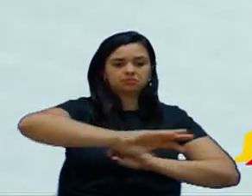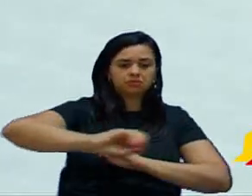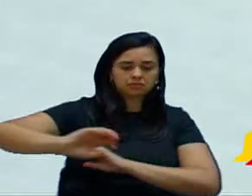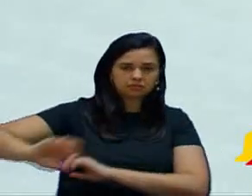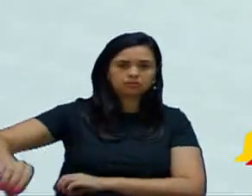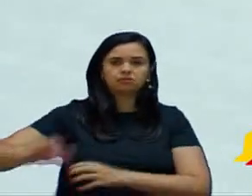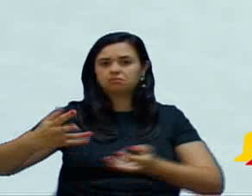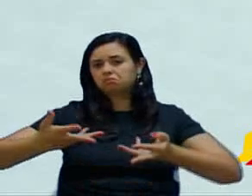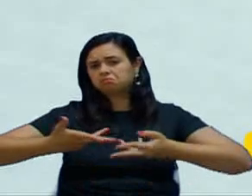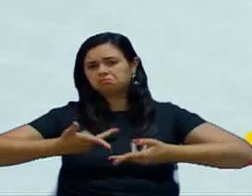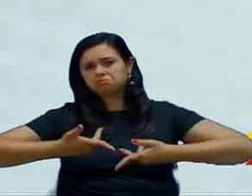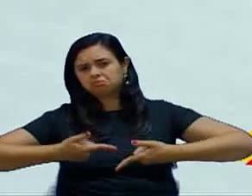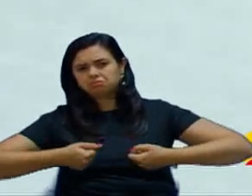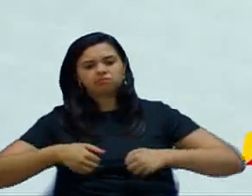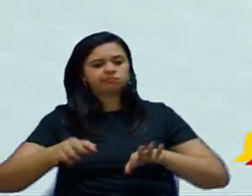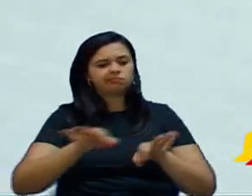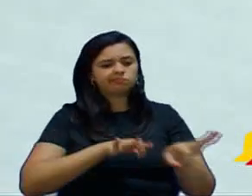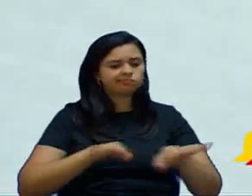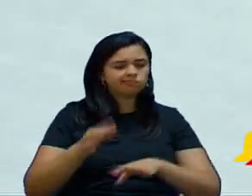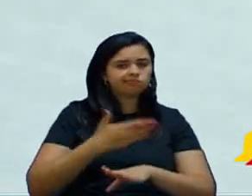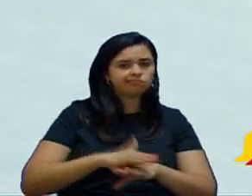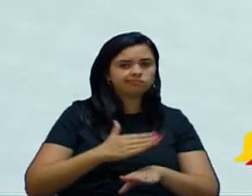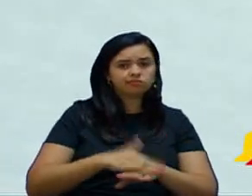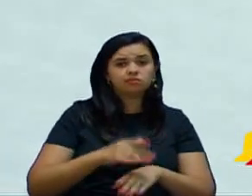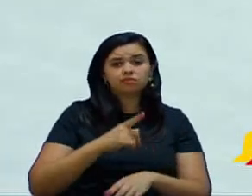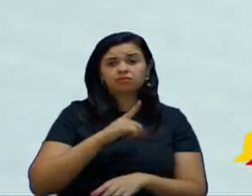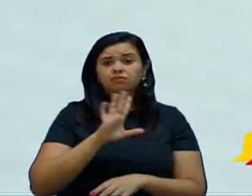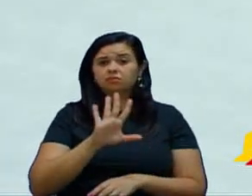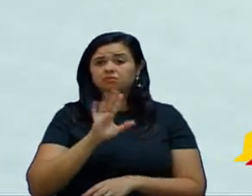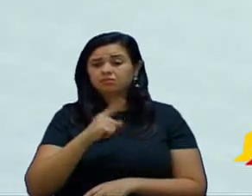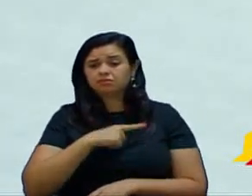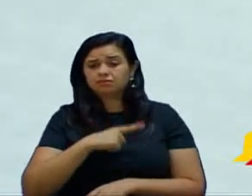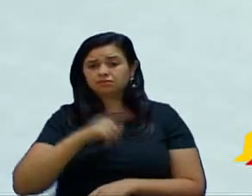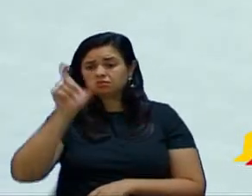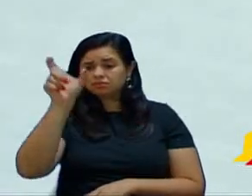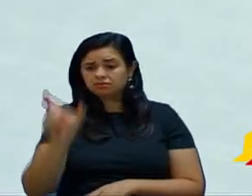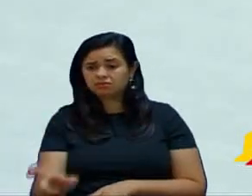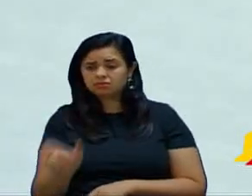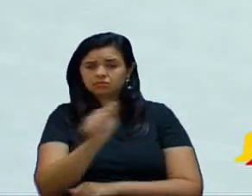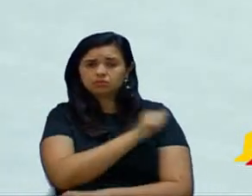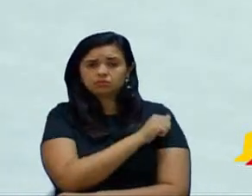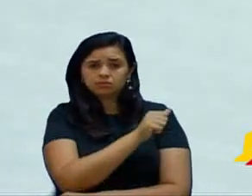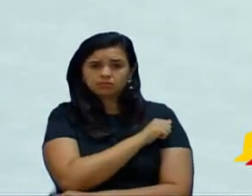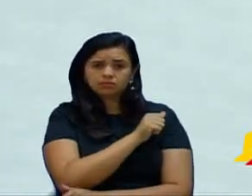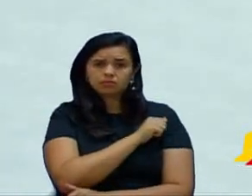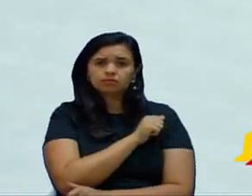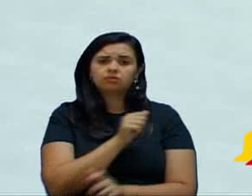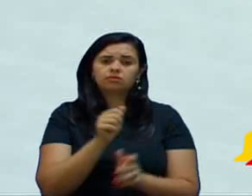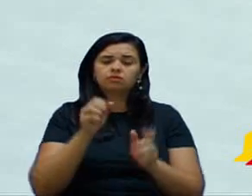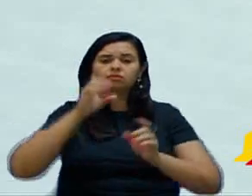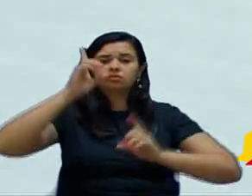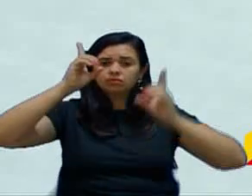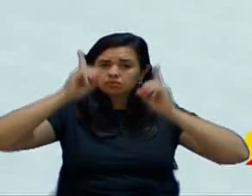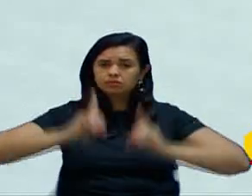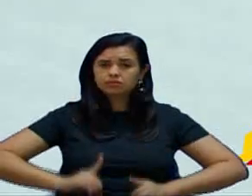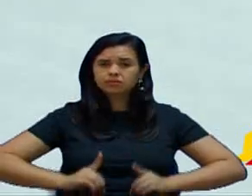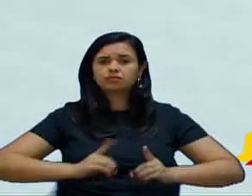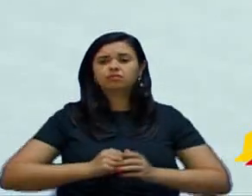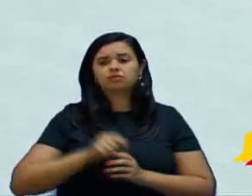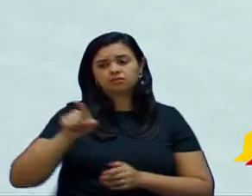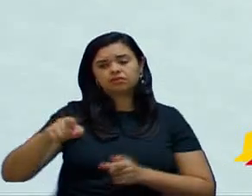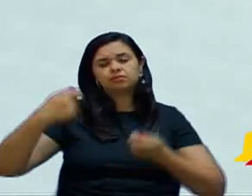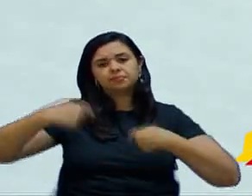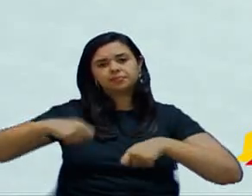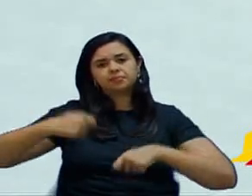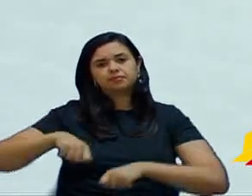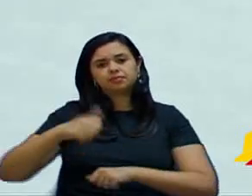tão maravilhoso, prepara a sua aula, mas tem ali um aluno especial. E ele tem o direito de ter uma